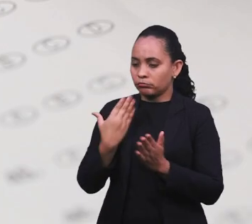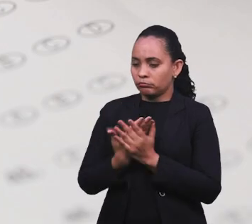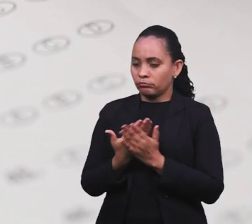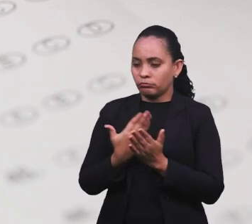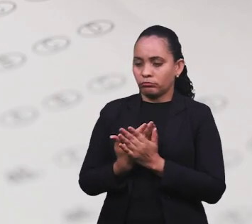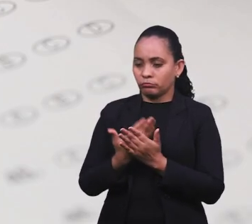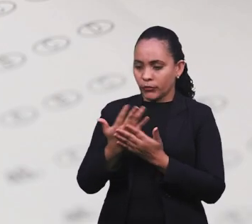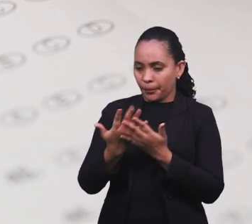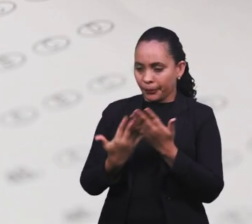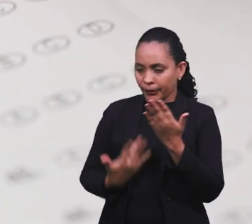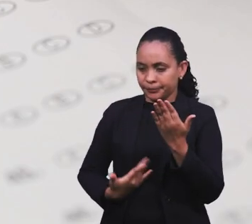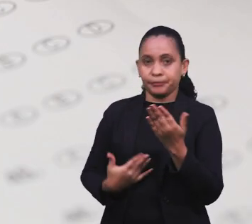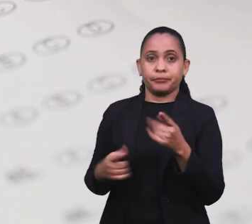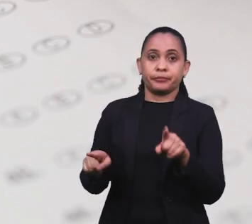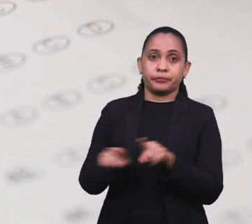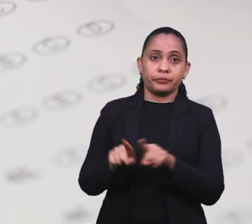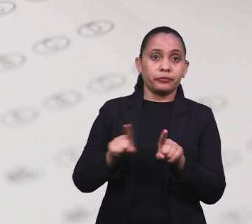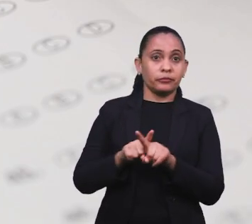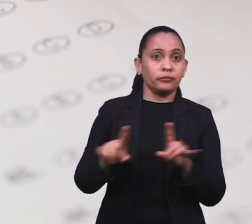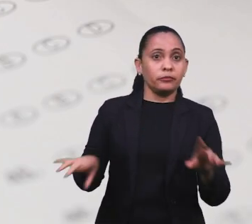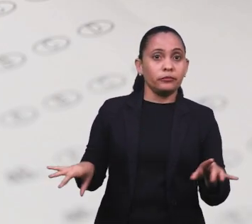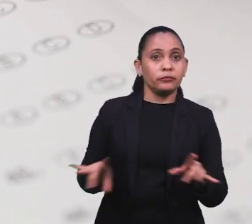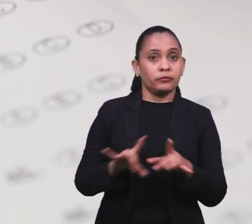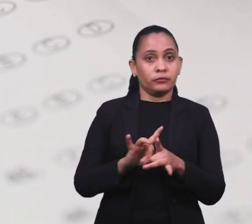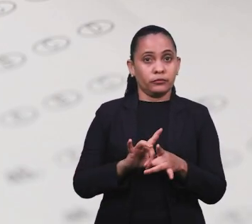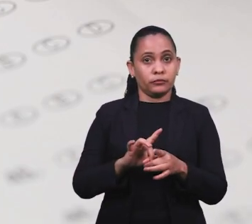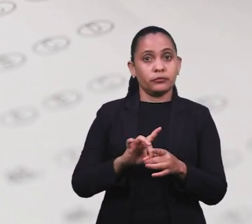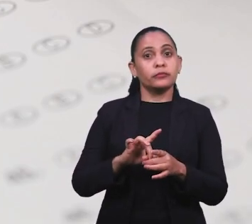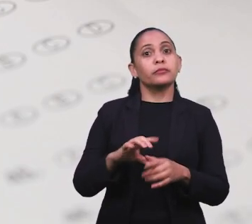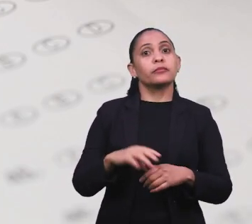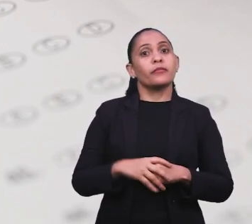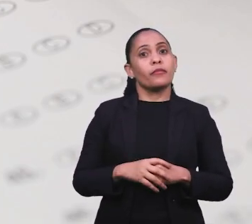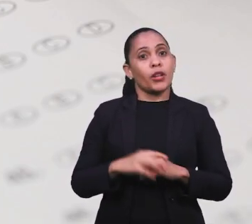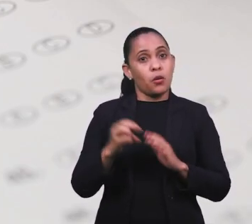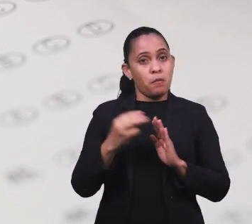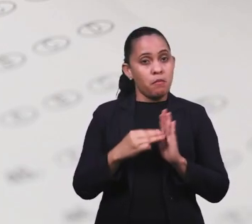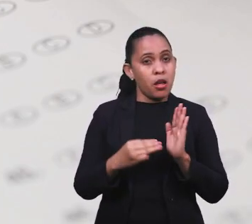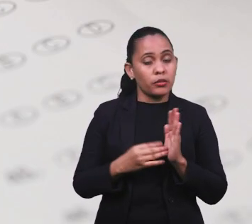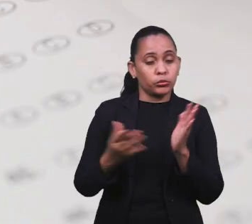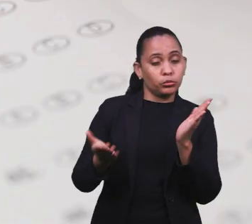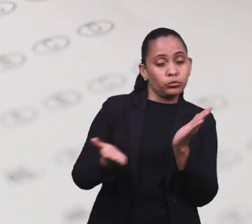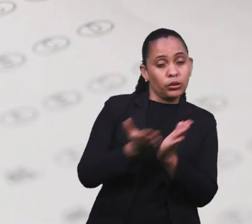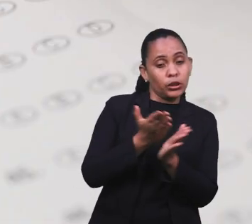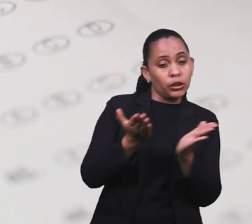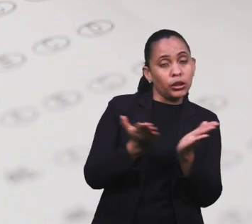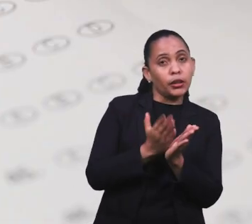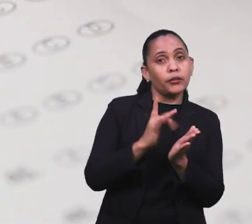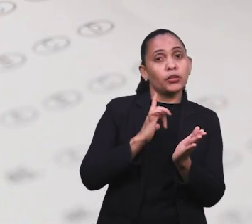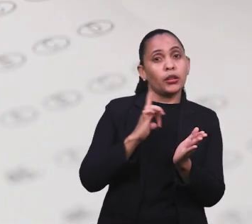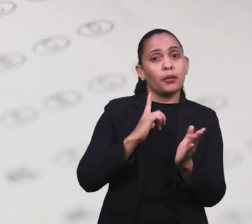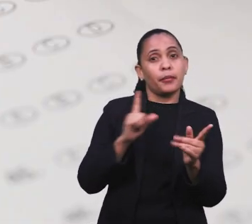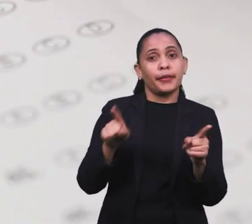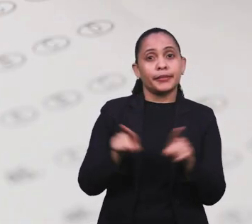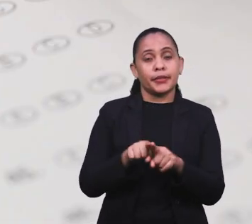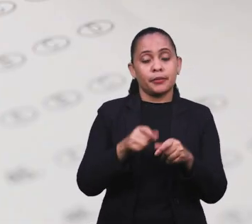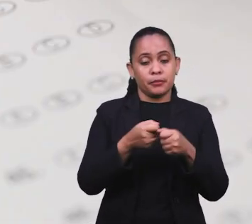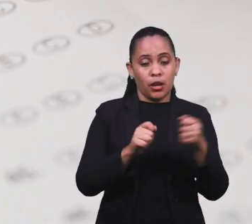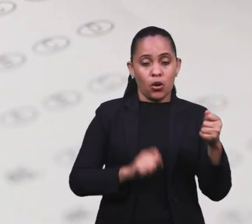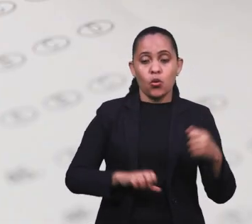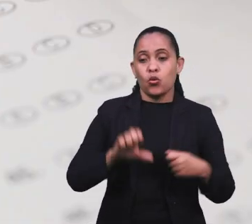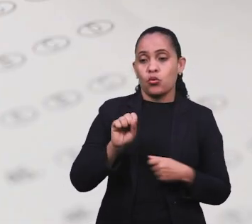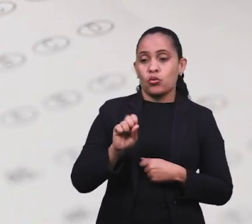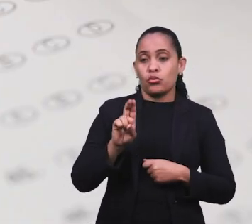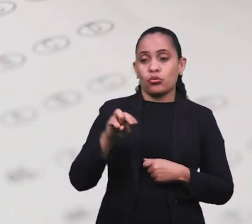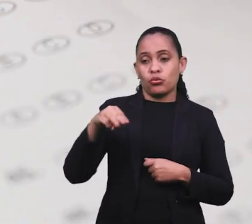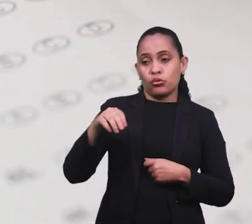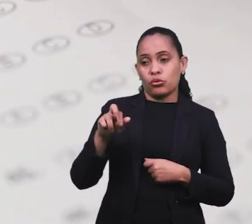começa ali. Mas existem elementos, né, num material bem estruturado, num livro, como, por exemplo, o próprio sumário.